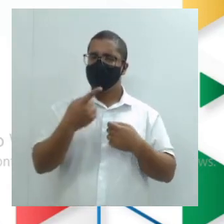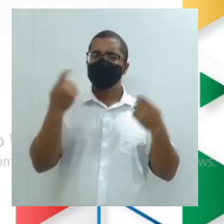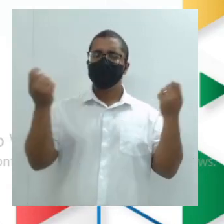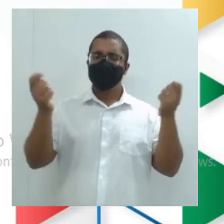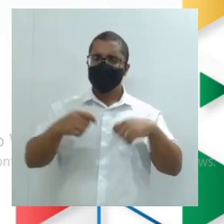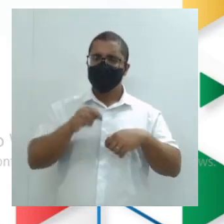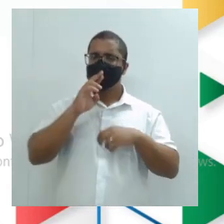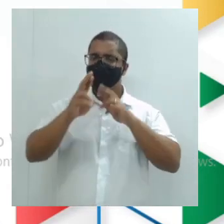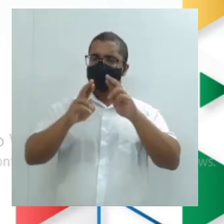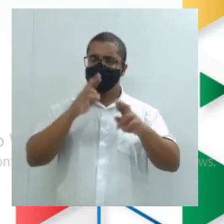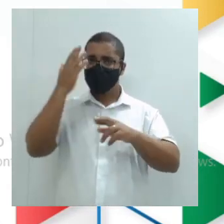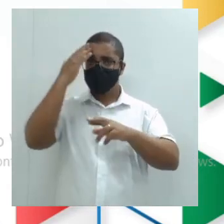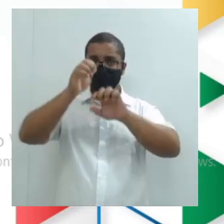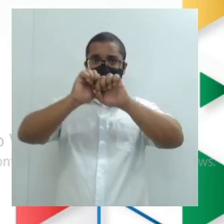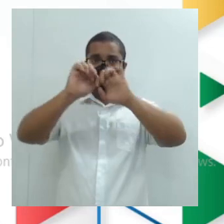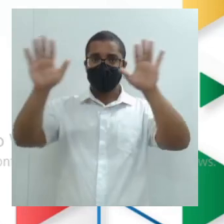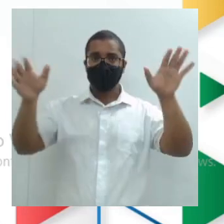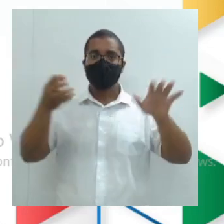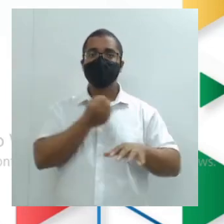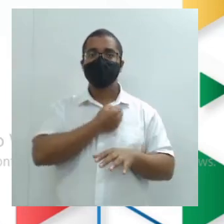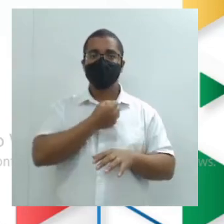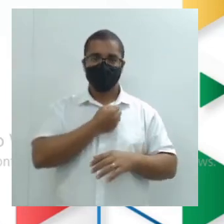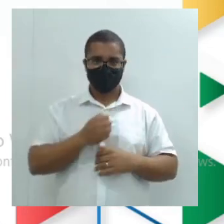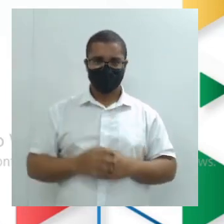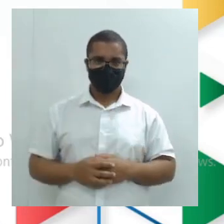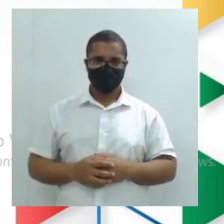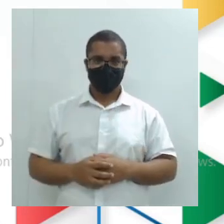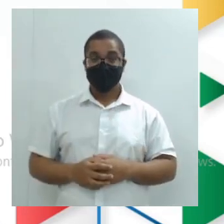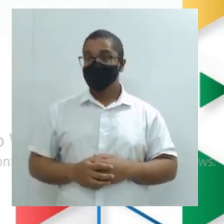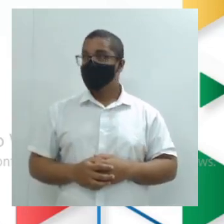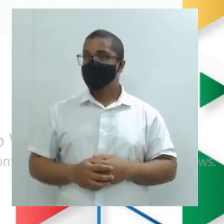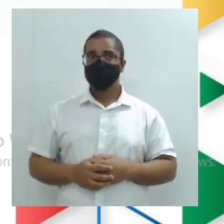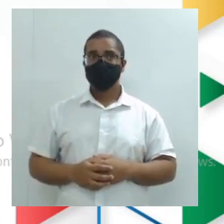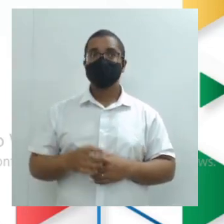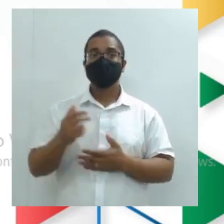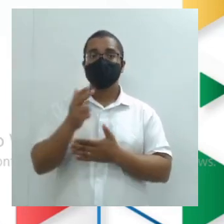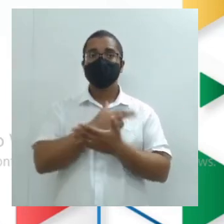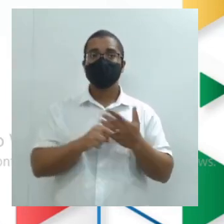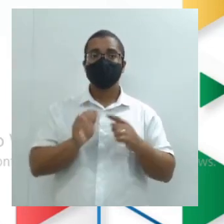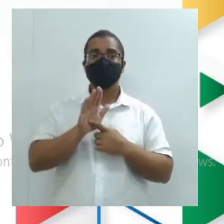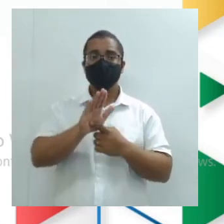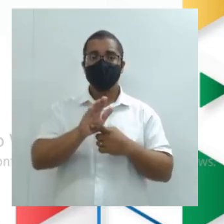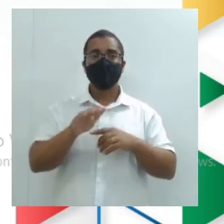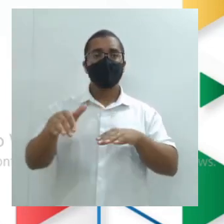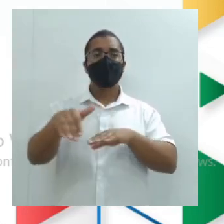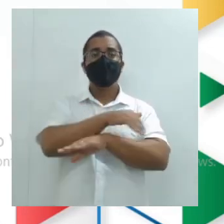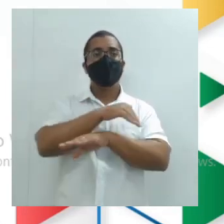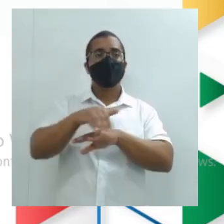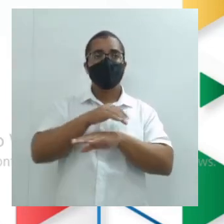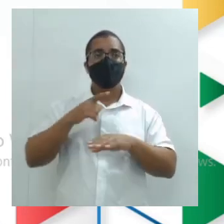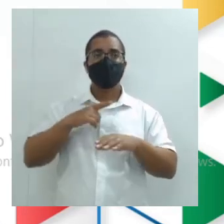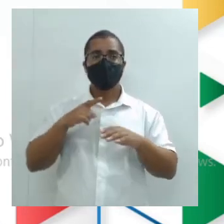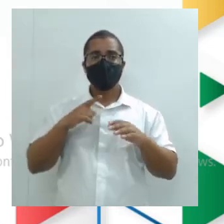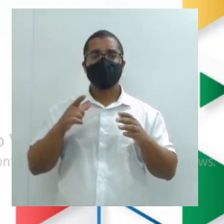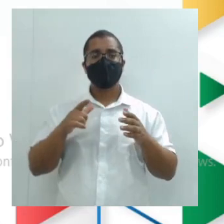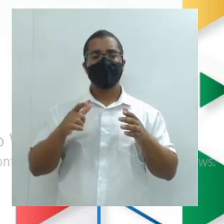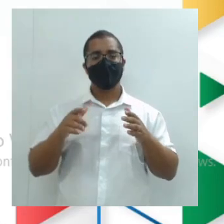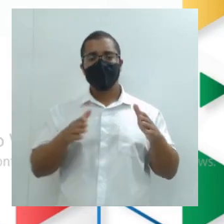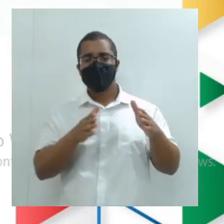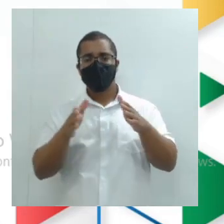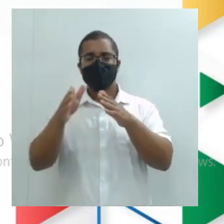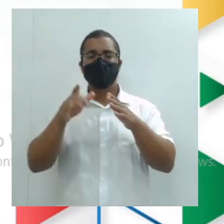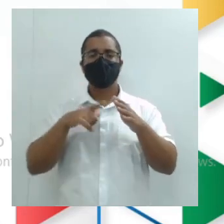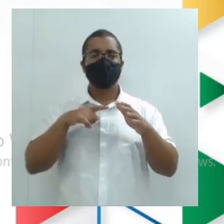responder e entender números inteiros. A figura representa uma rodovia que liga vários municípios de